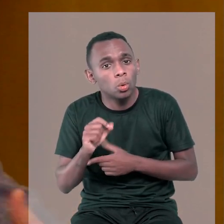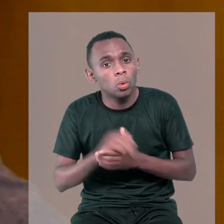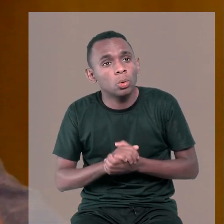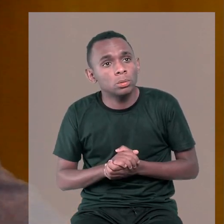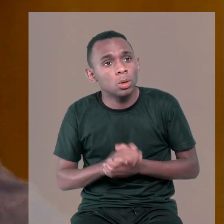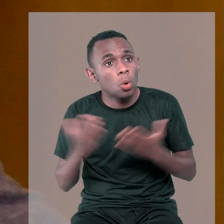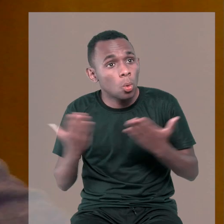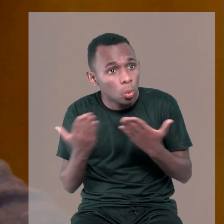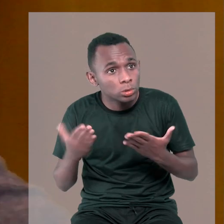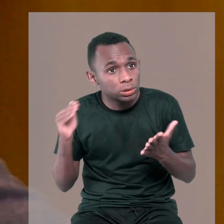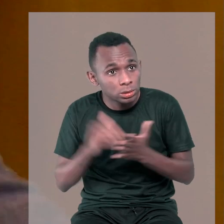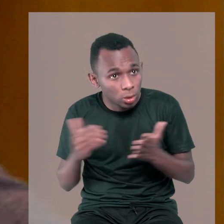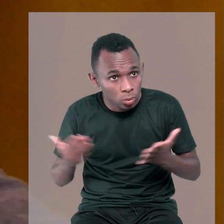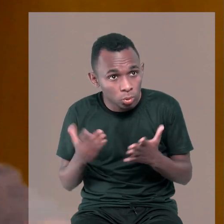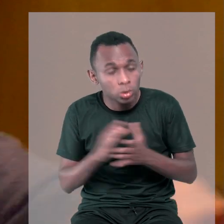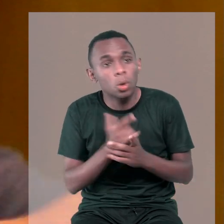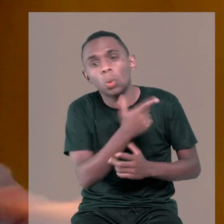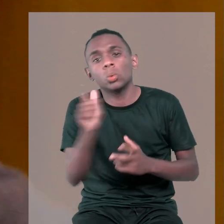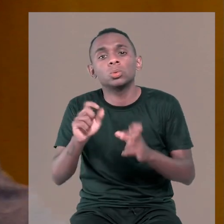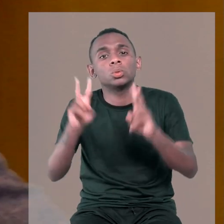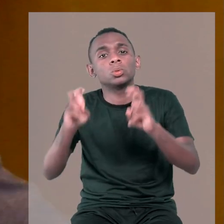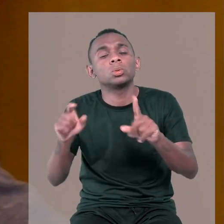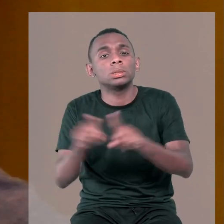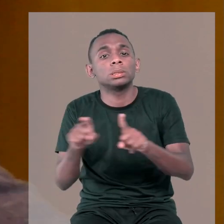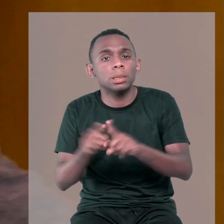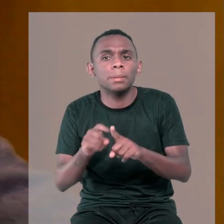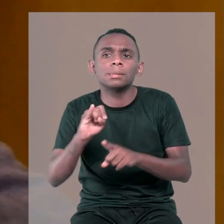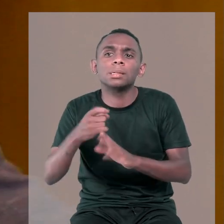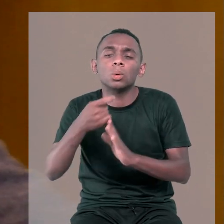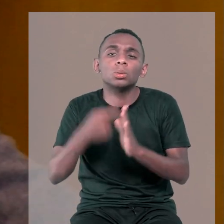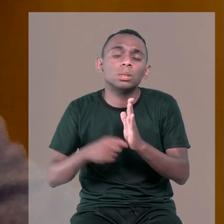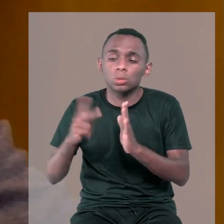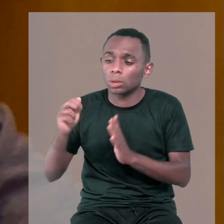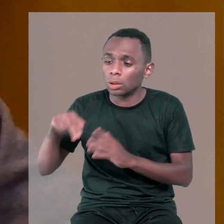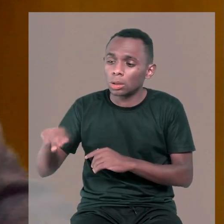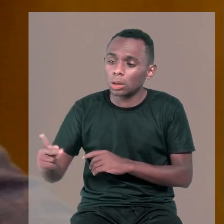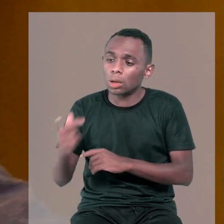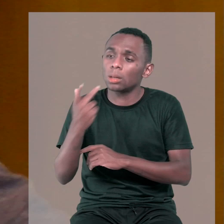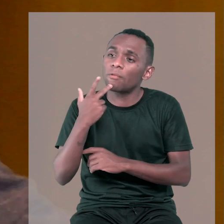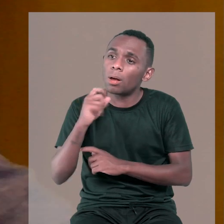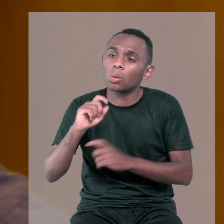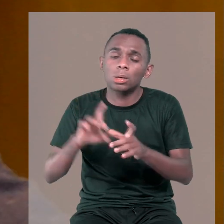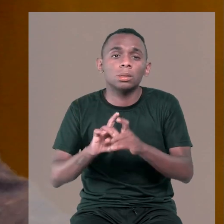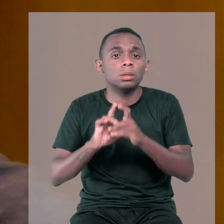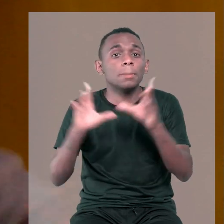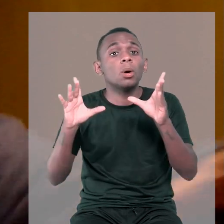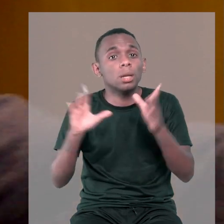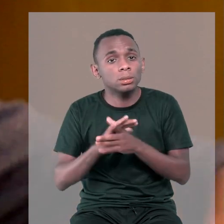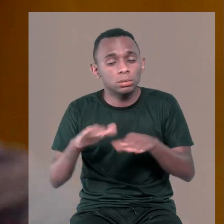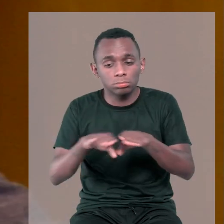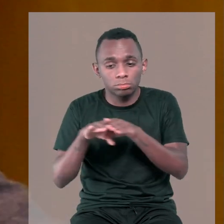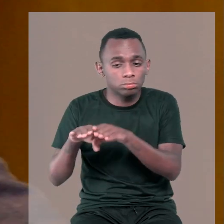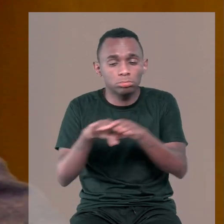ideologia, né? Sobretudo hoje em dia, quando a gente não tem, então, usando termos da sua palestra, acho que a gente não tem são tantos